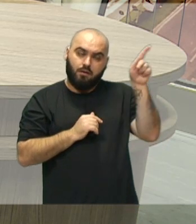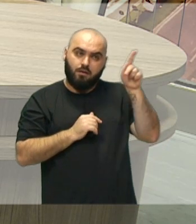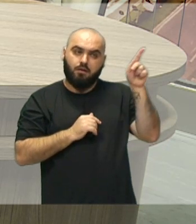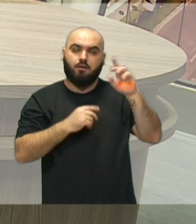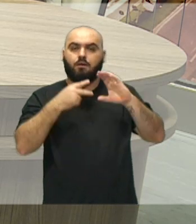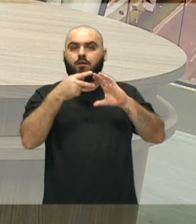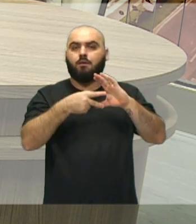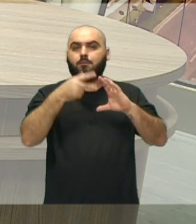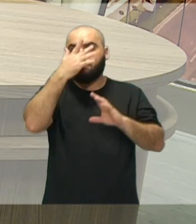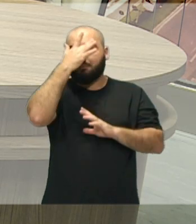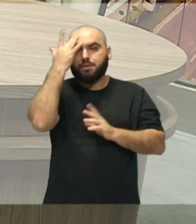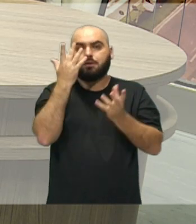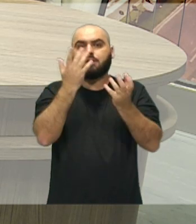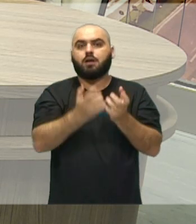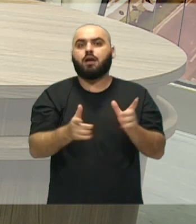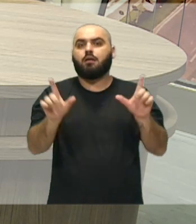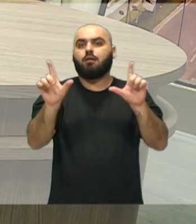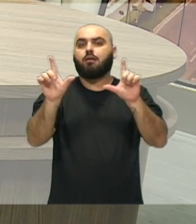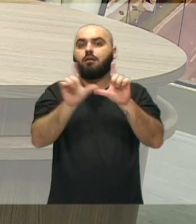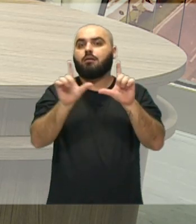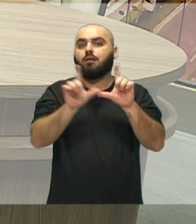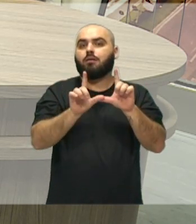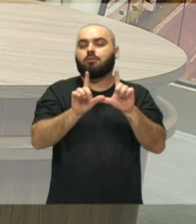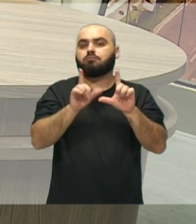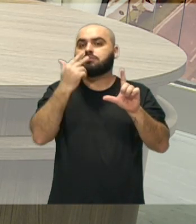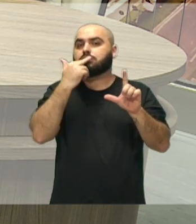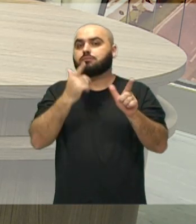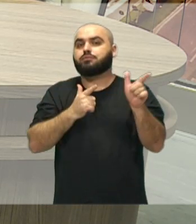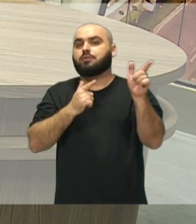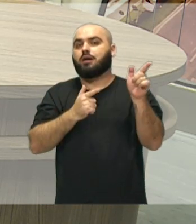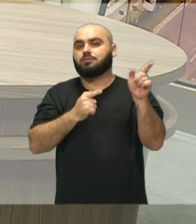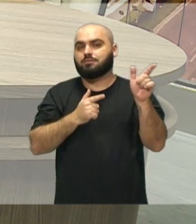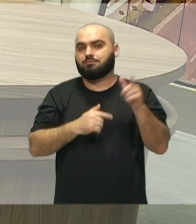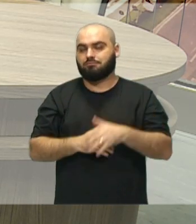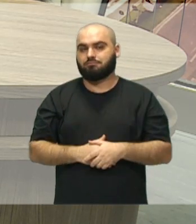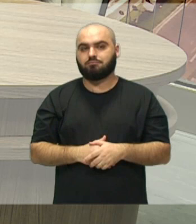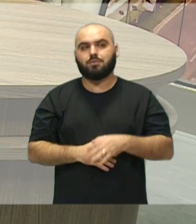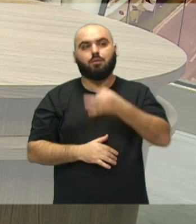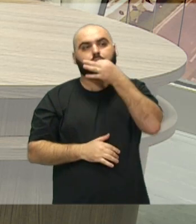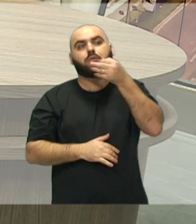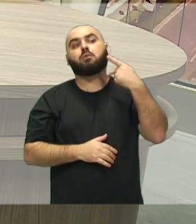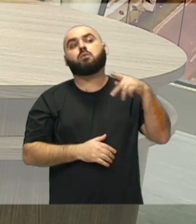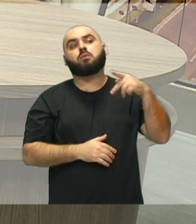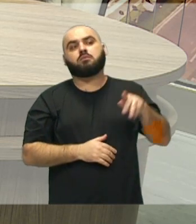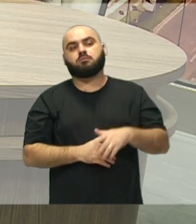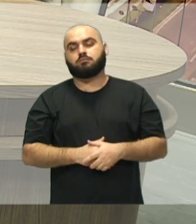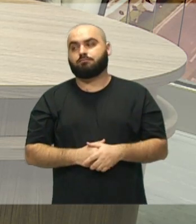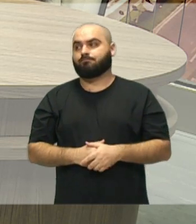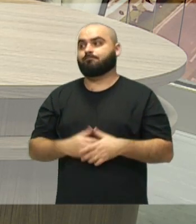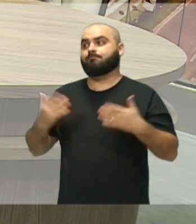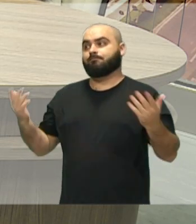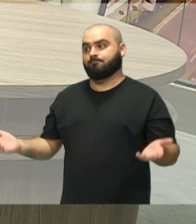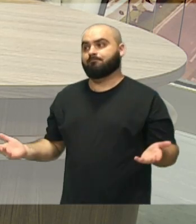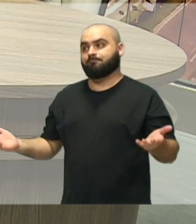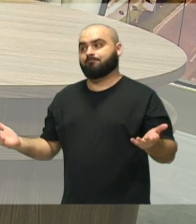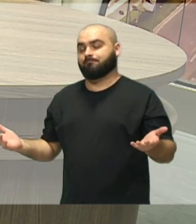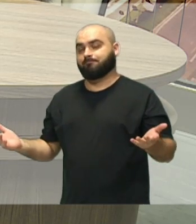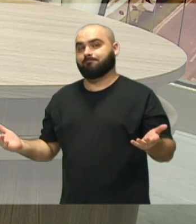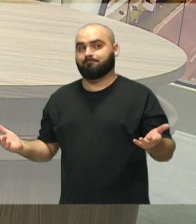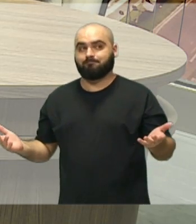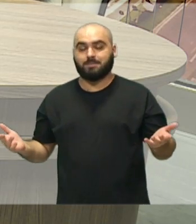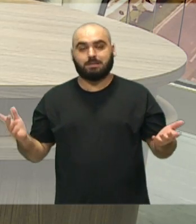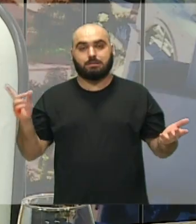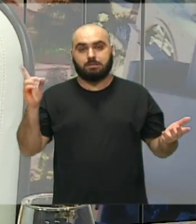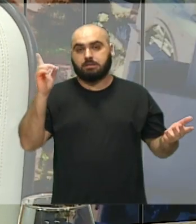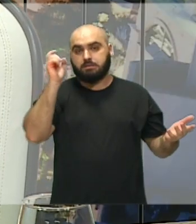que querem legalizar determinados tipos de caça. Qual que é a tua opinião a respeito disso? Olha, é bem complexo, assim, eu